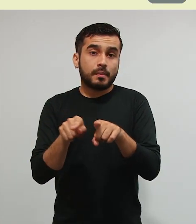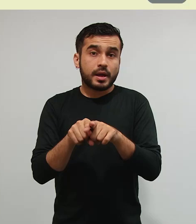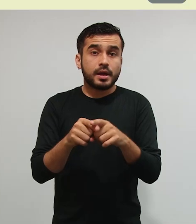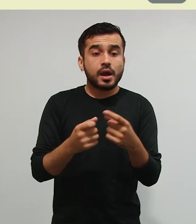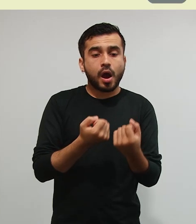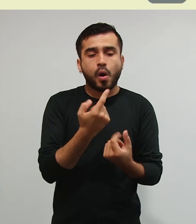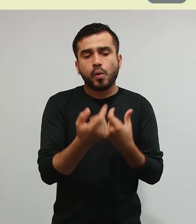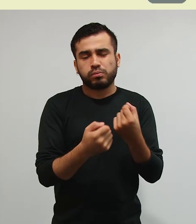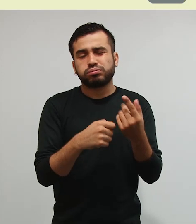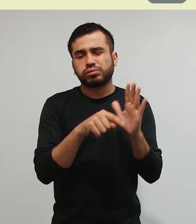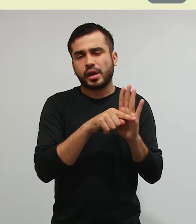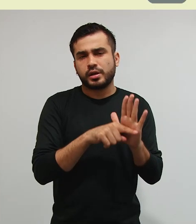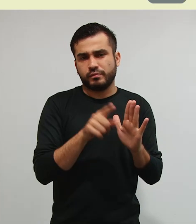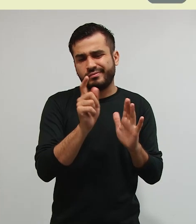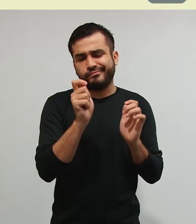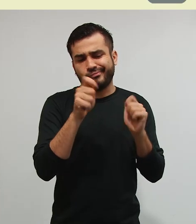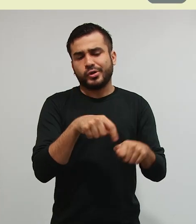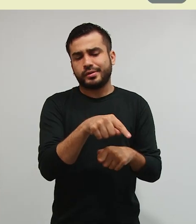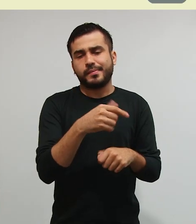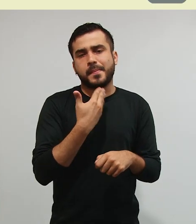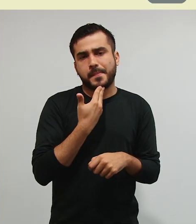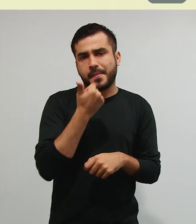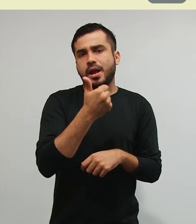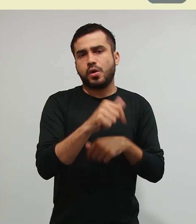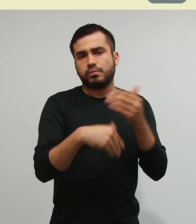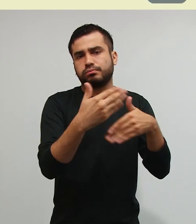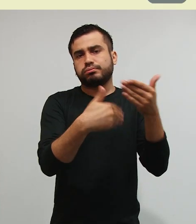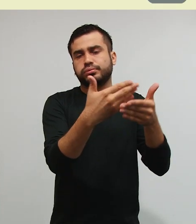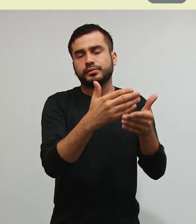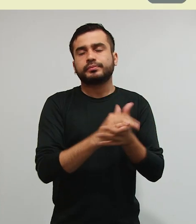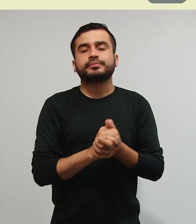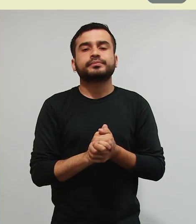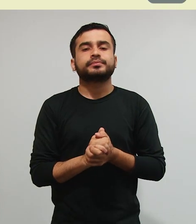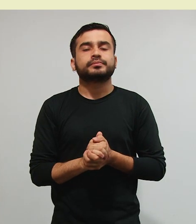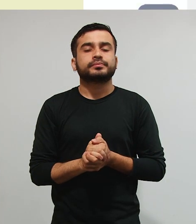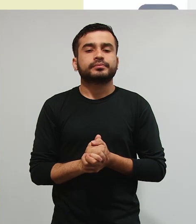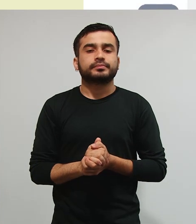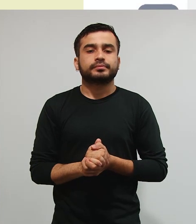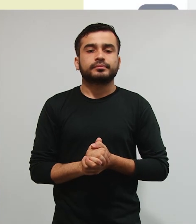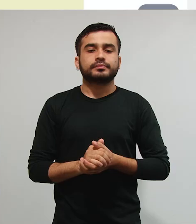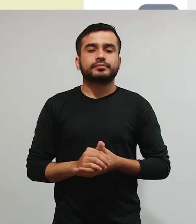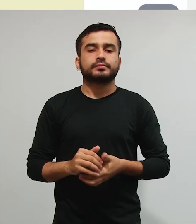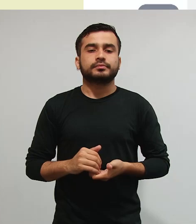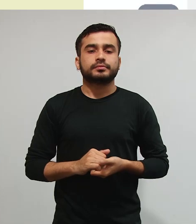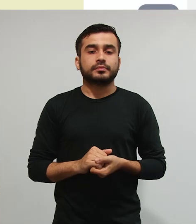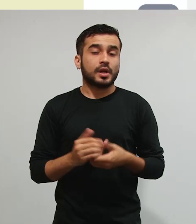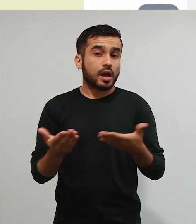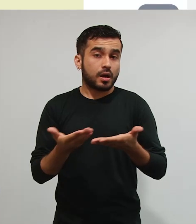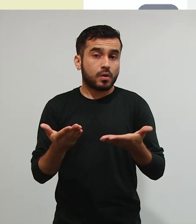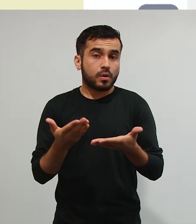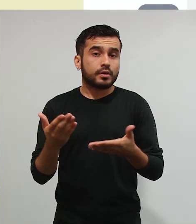e aqueles que podem ser melhorados, certo? Então, vamos lá para o nosso